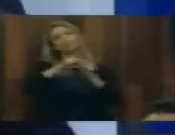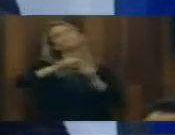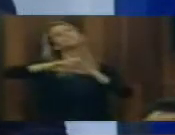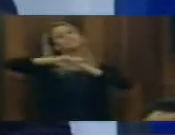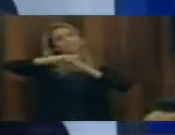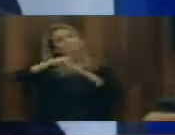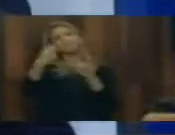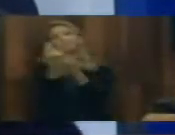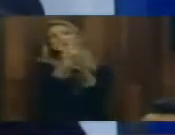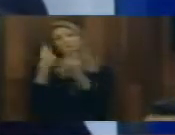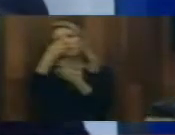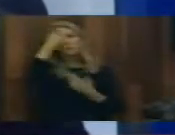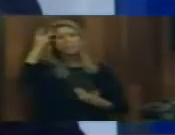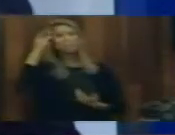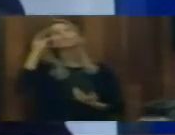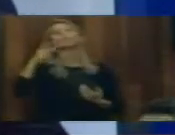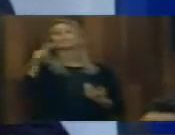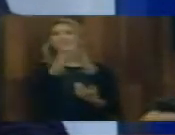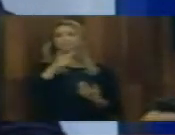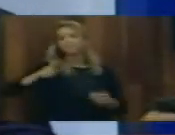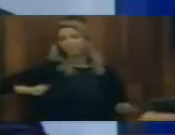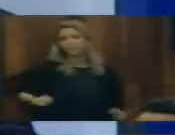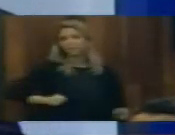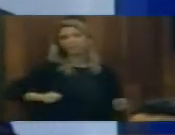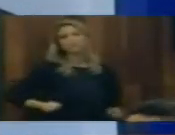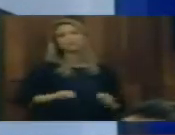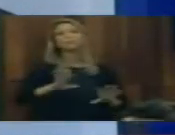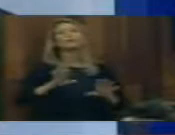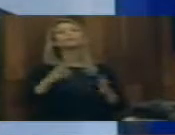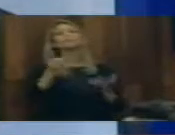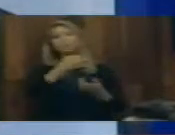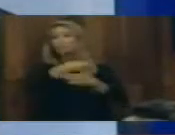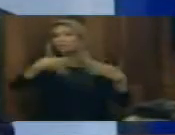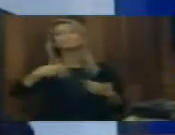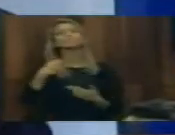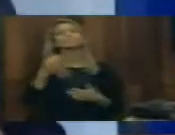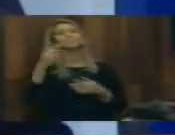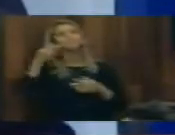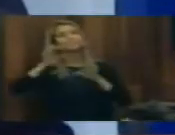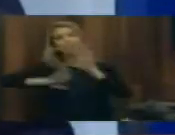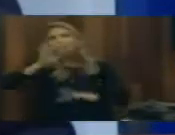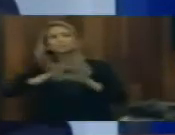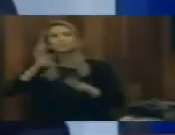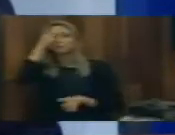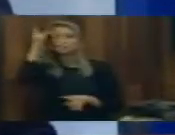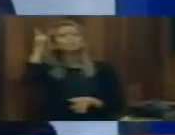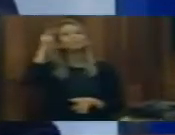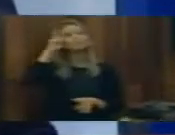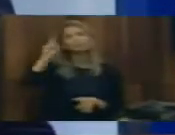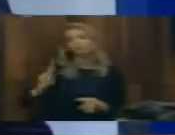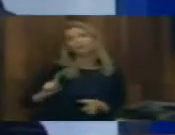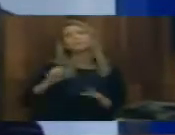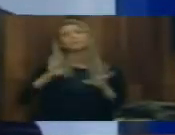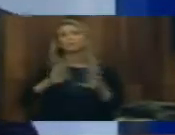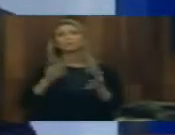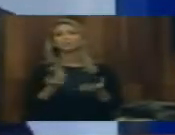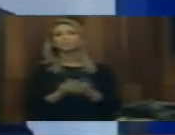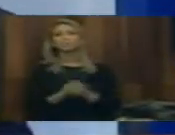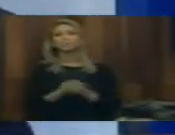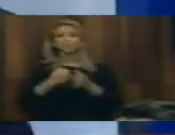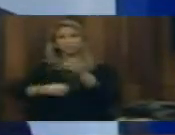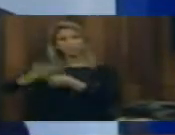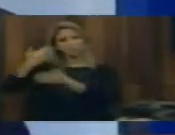medalha, coisa que não poderia acontecer. E uns dados que eu levantei agora da 12ª Corrida da Padroeira foi